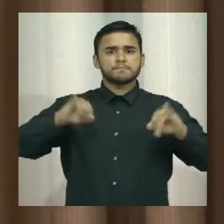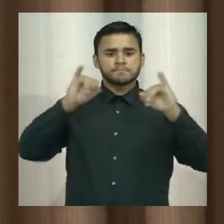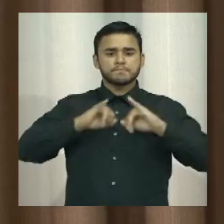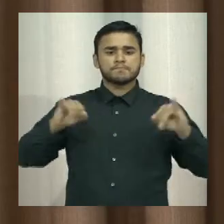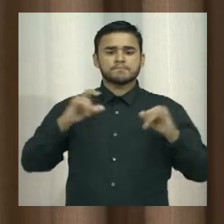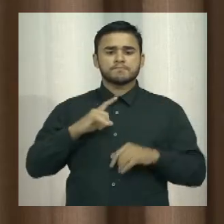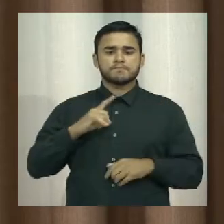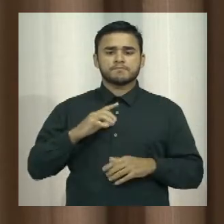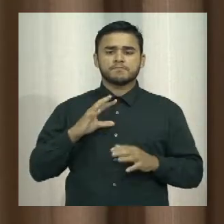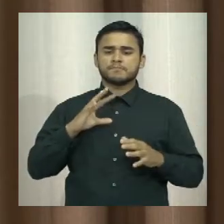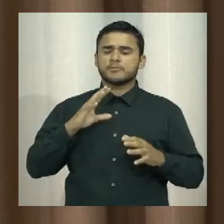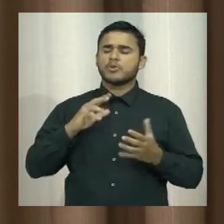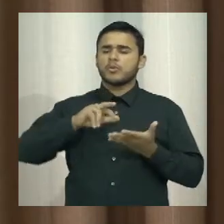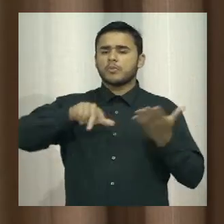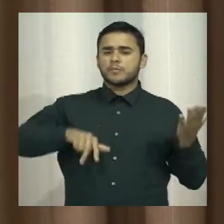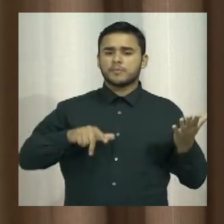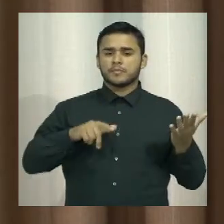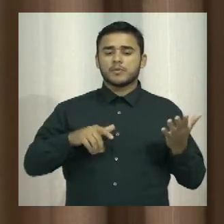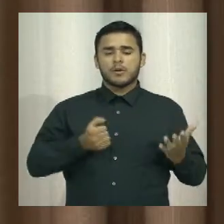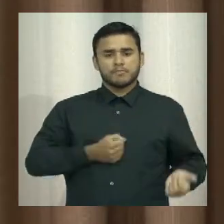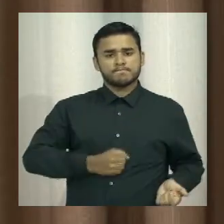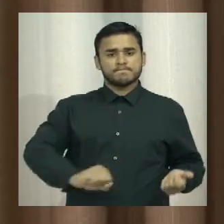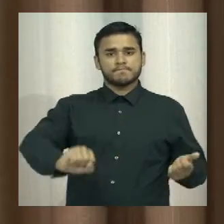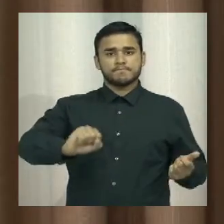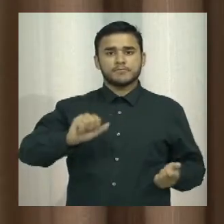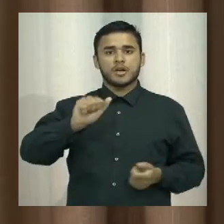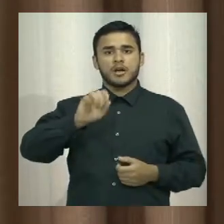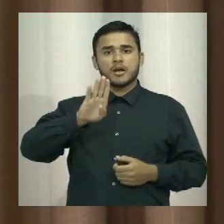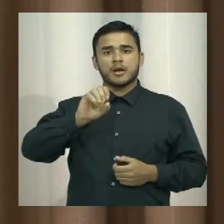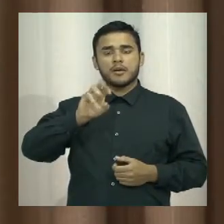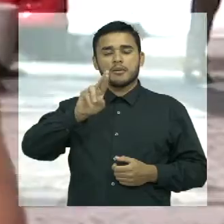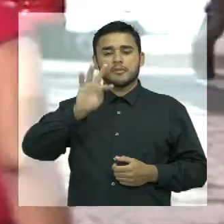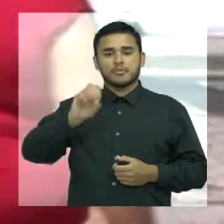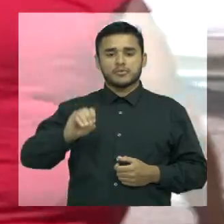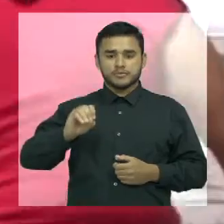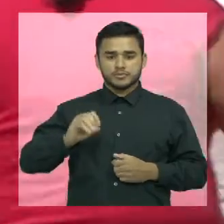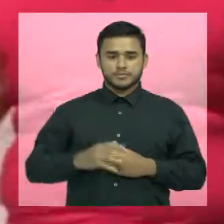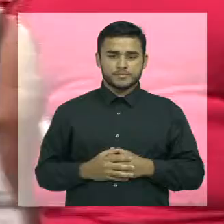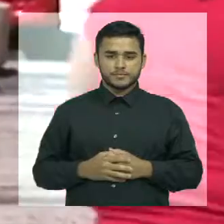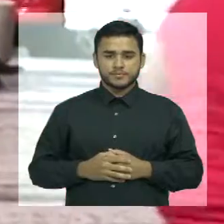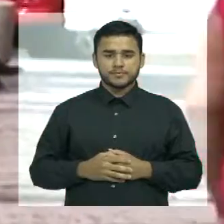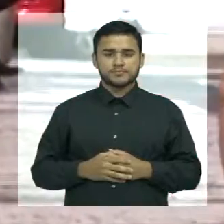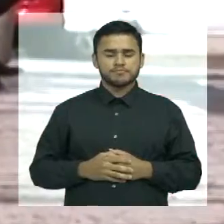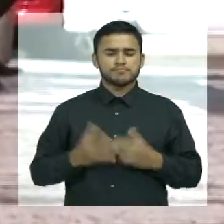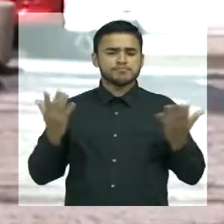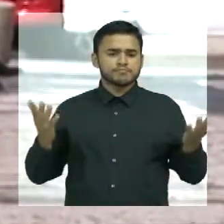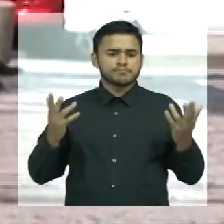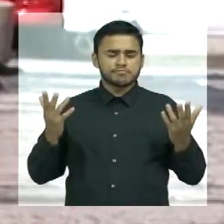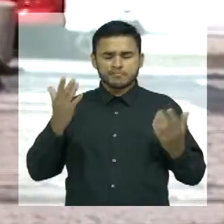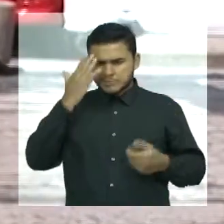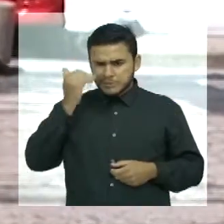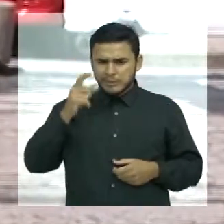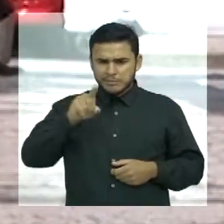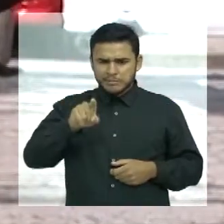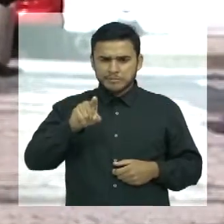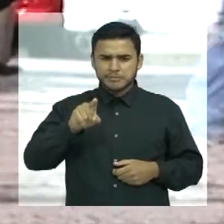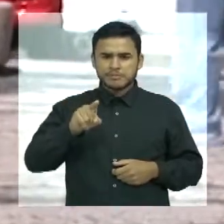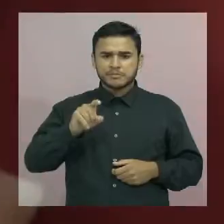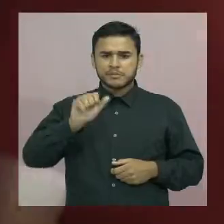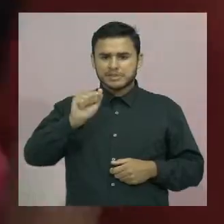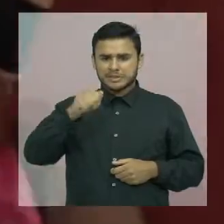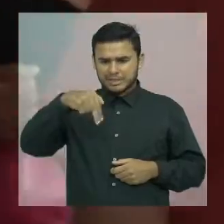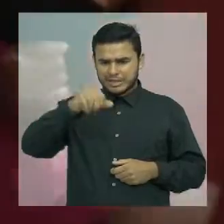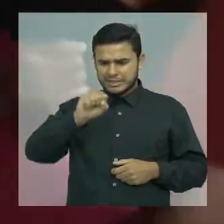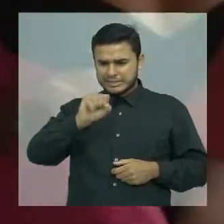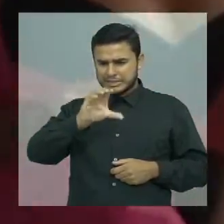quanto aos males ocasionados pelo aborto. Conheça mais sobre o assunto agora. Você sabe o que significa a palavra